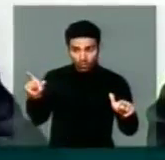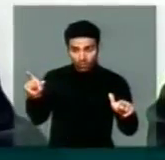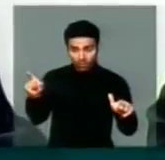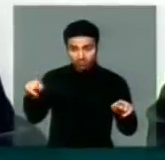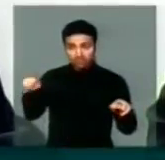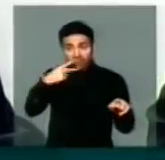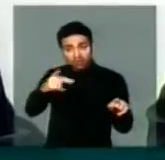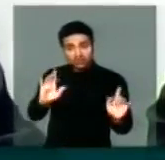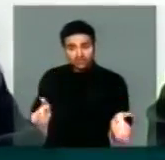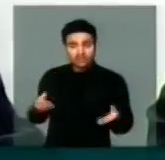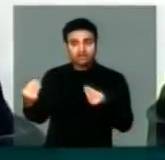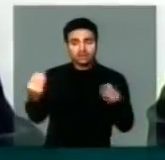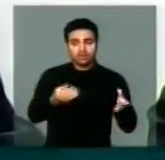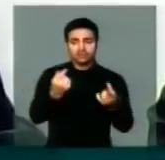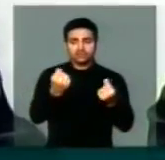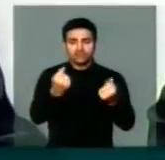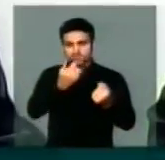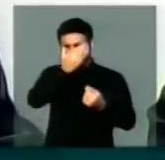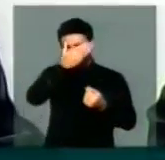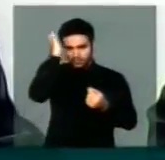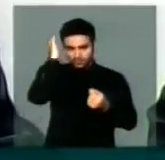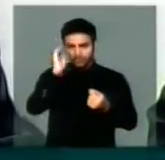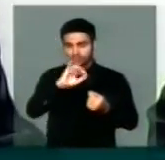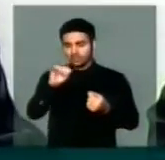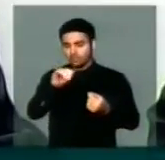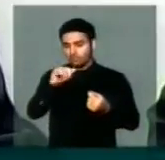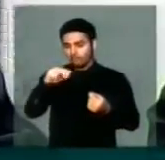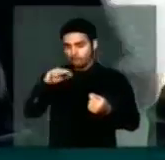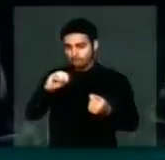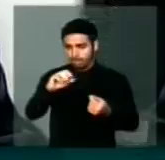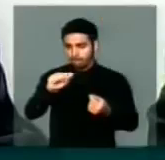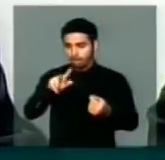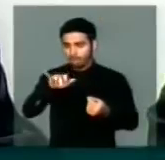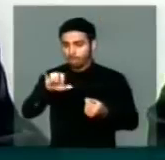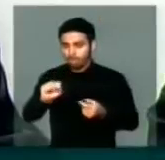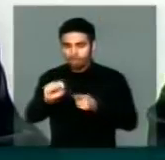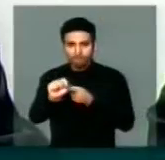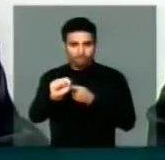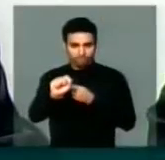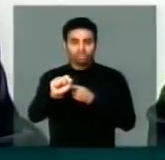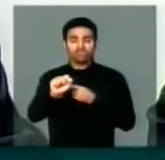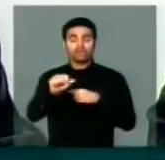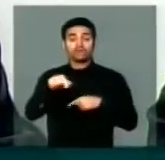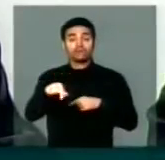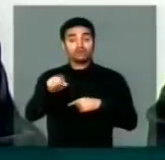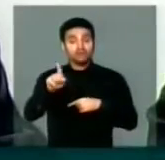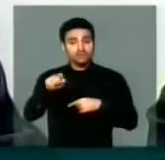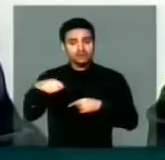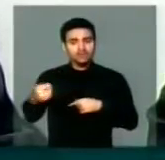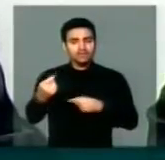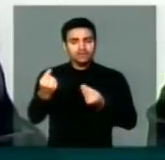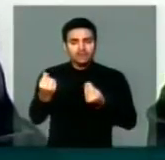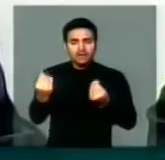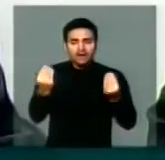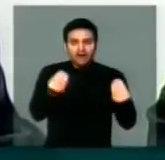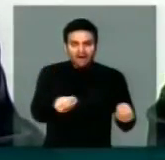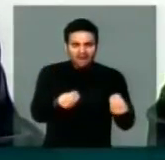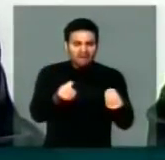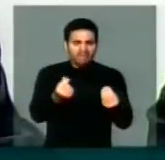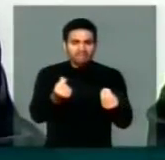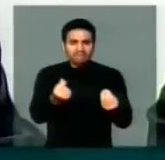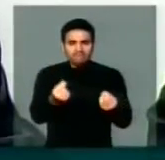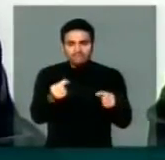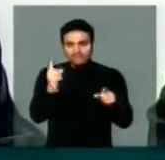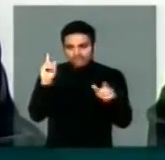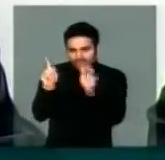entrega de valores a Eduardo Cunha. Jaime de Oliveira Alves, conhecido como Careca, era um dos transportadores de dinheiro de Alberto Seff. Ao